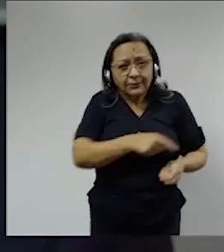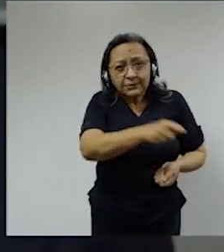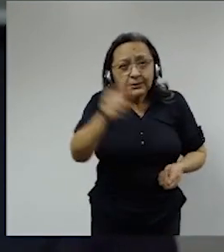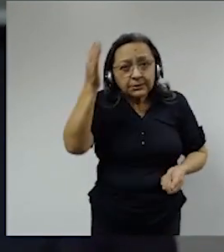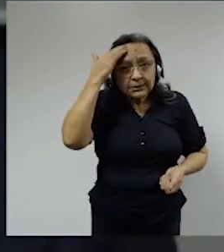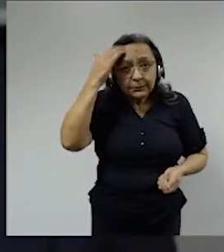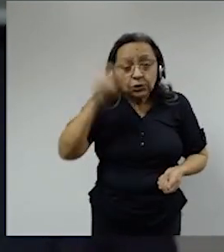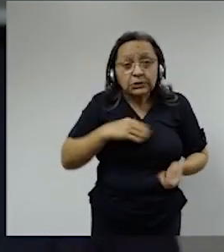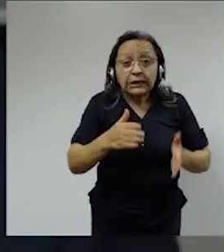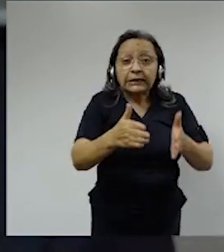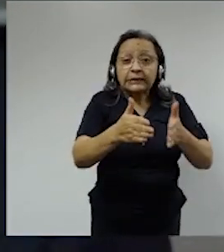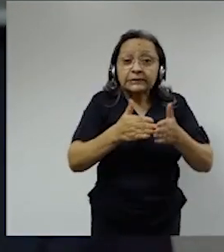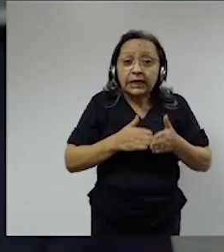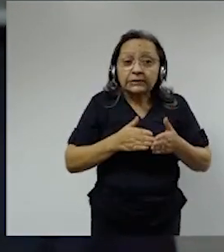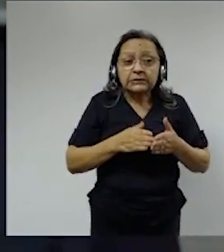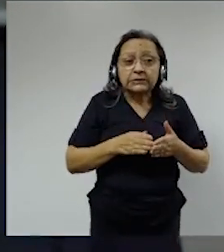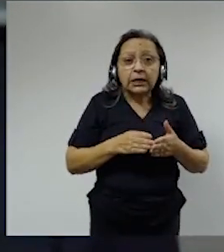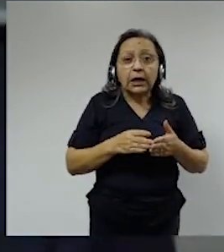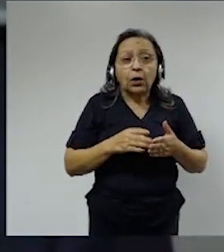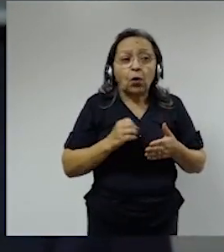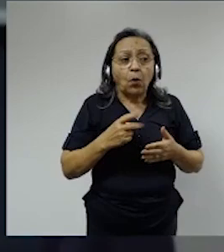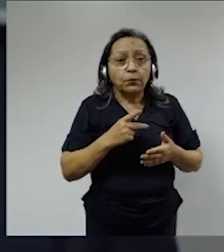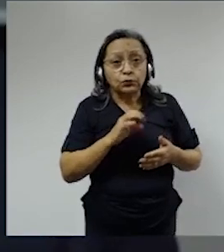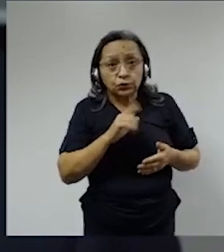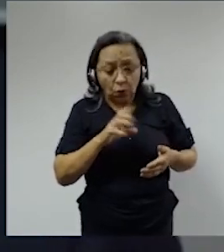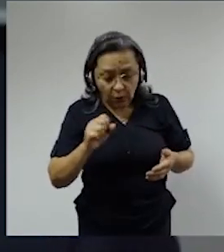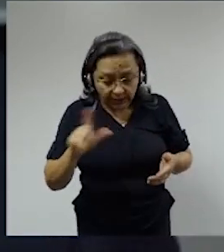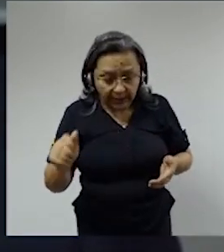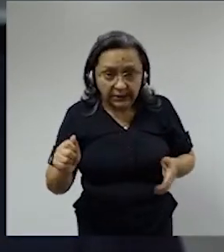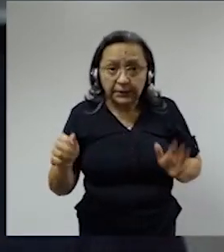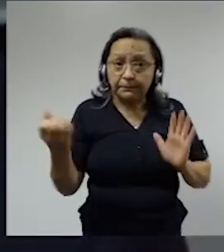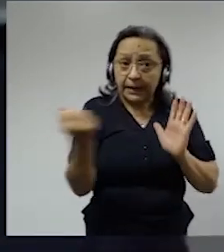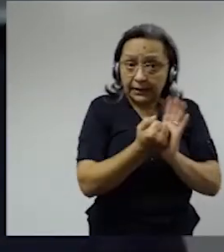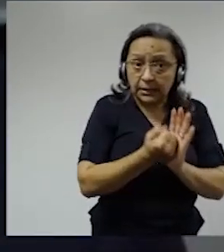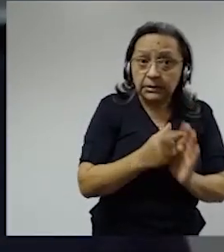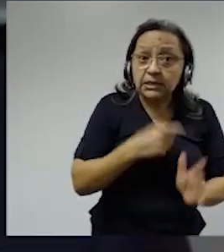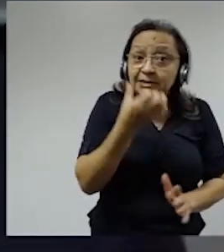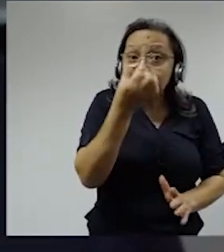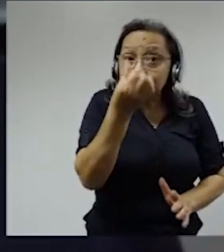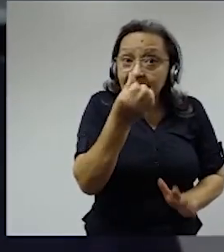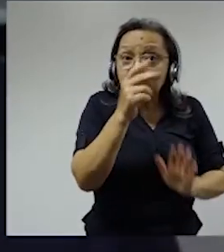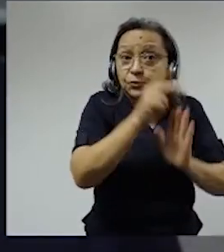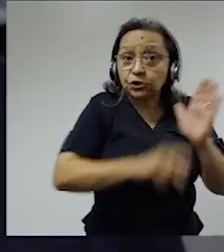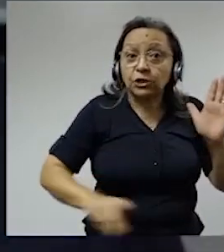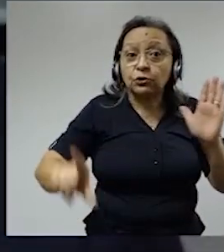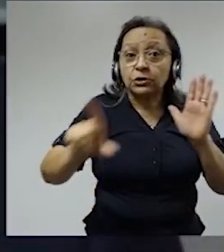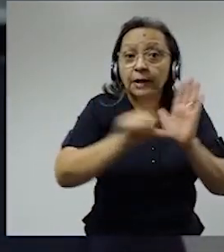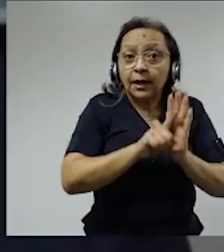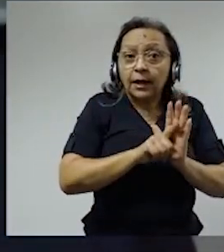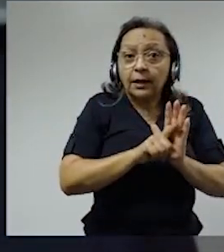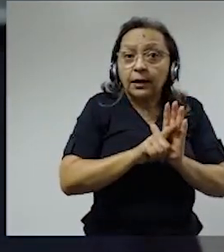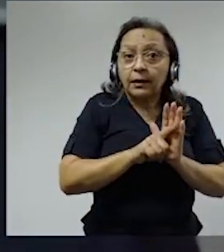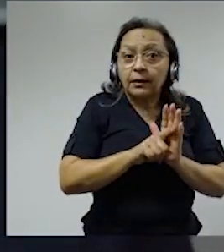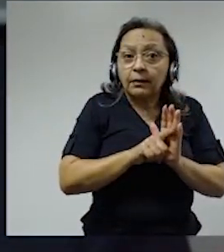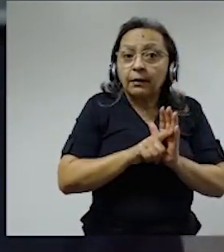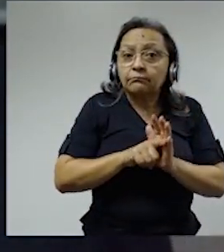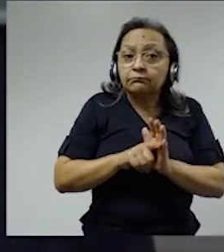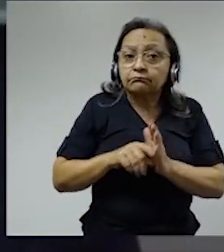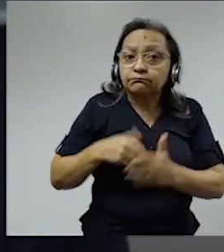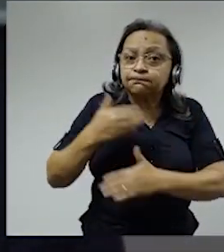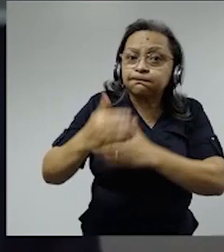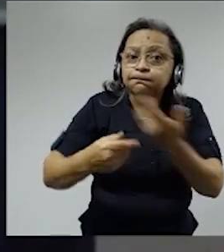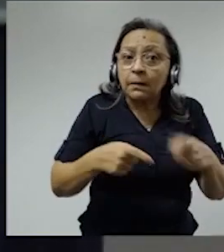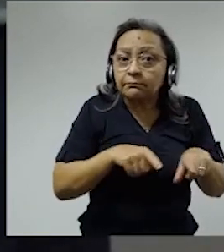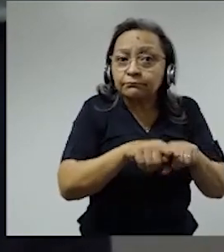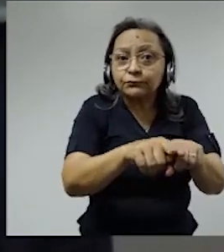licença compulsória de patente, há 6 projetos de lei andando paralelamente. E eles